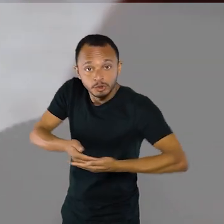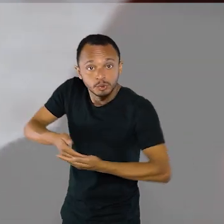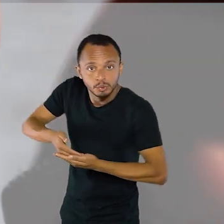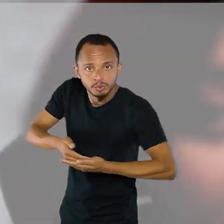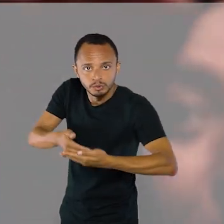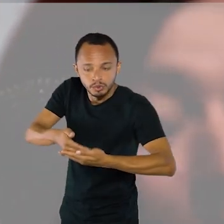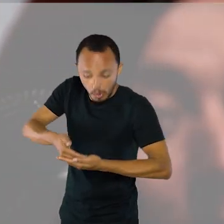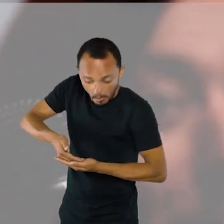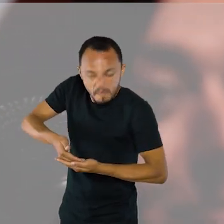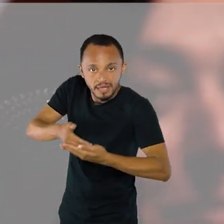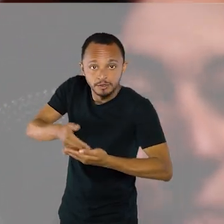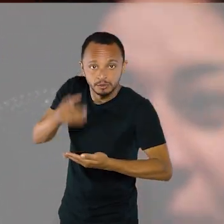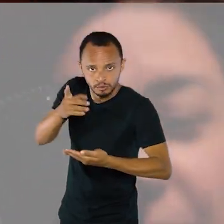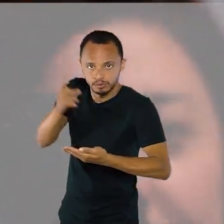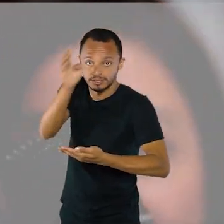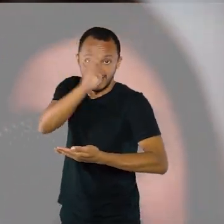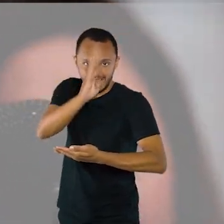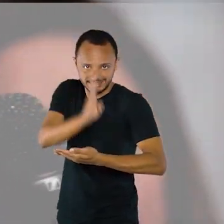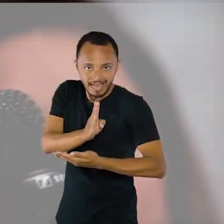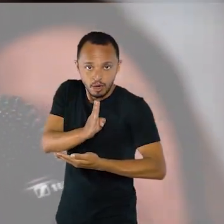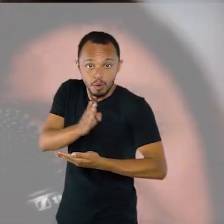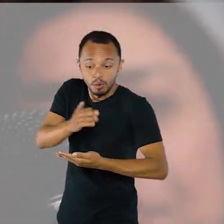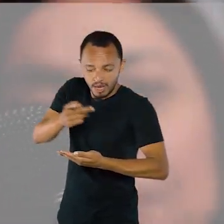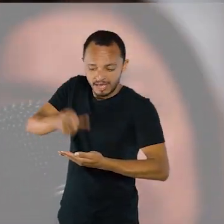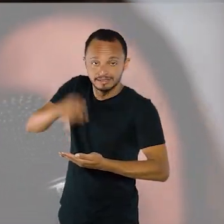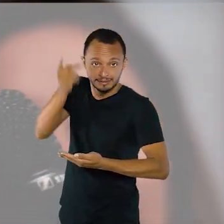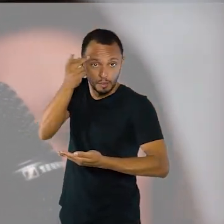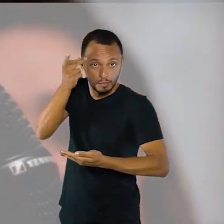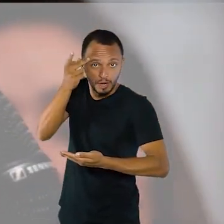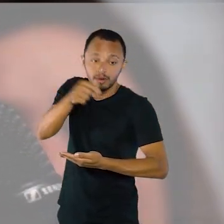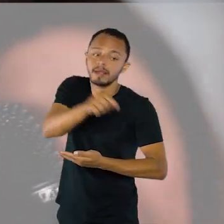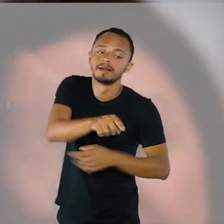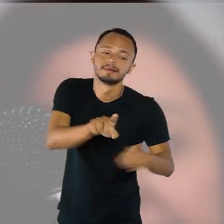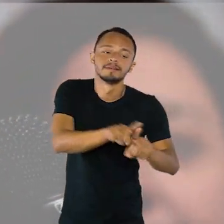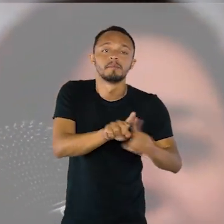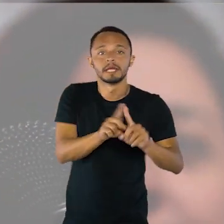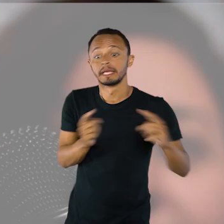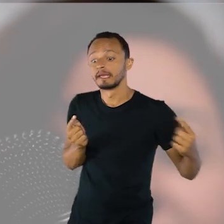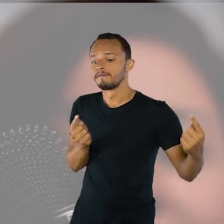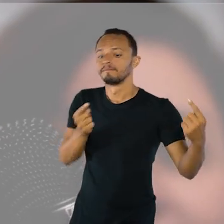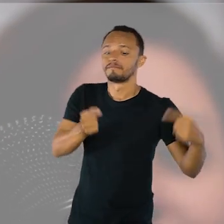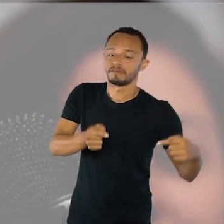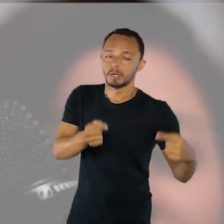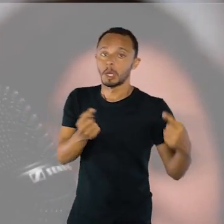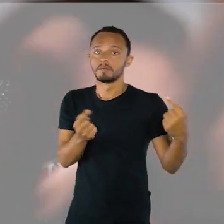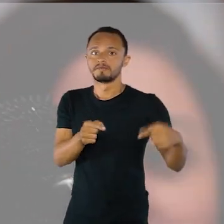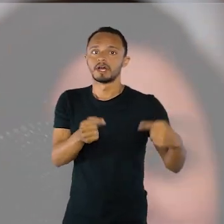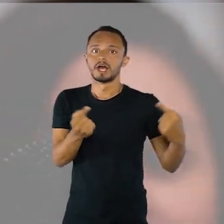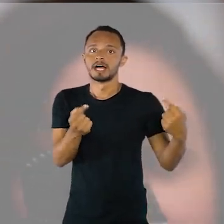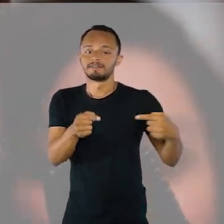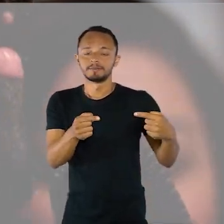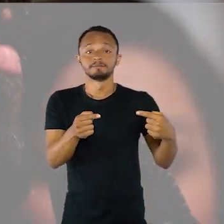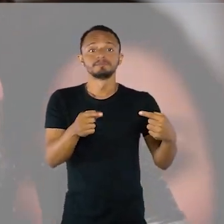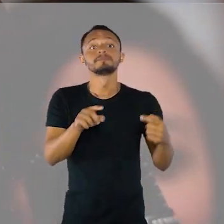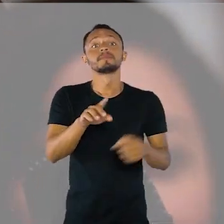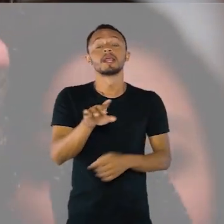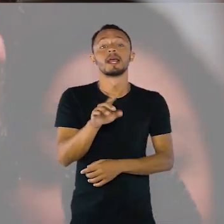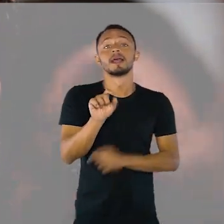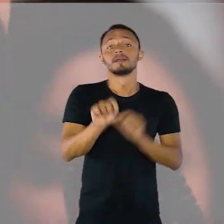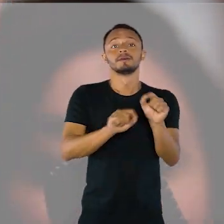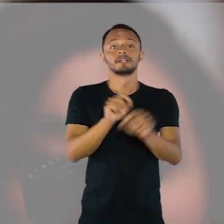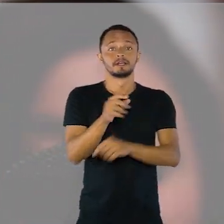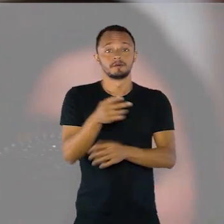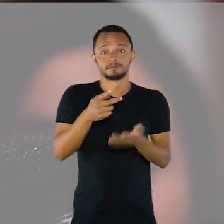a capital vai querer também se projetar nessa história. Enquanto o Rio de Janeiro vai celebrar essa festa, numa grande exposição